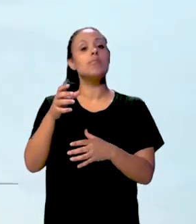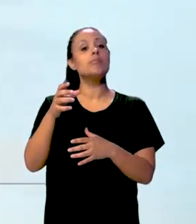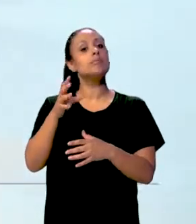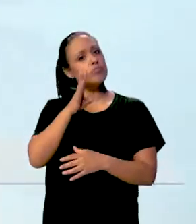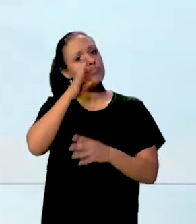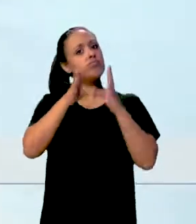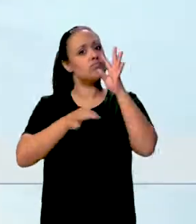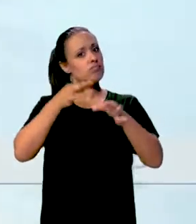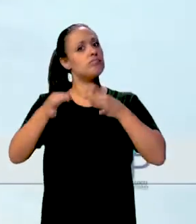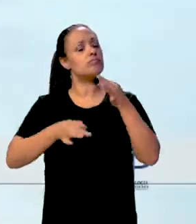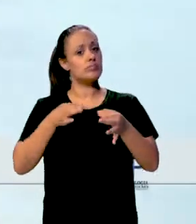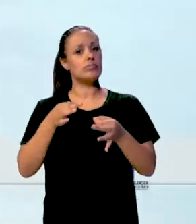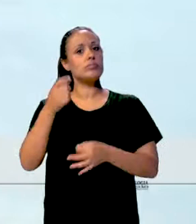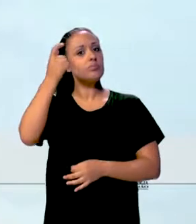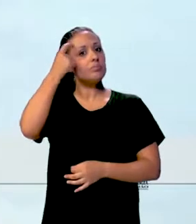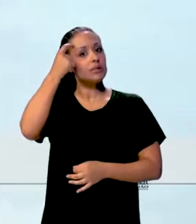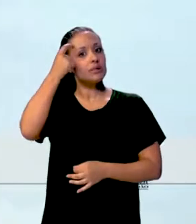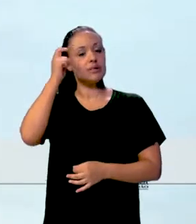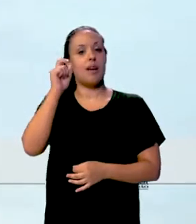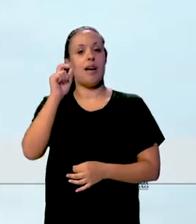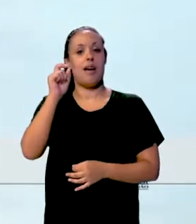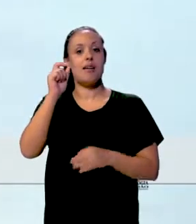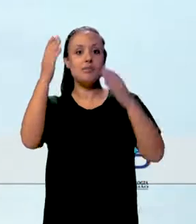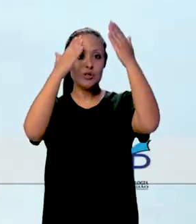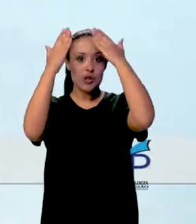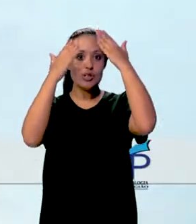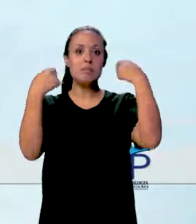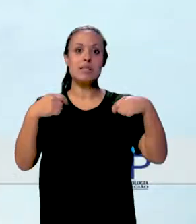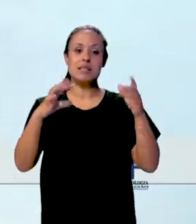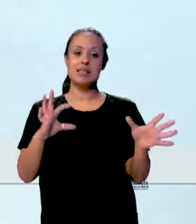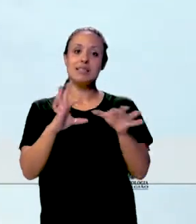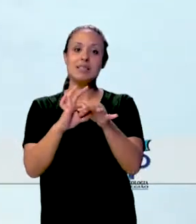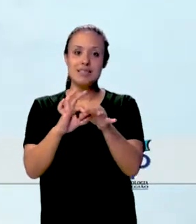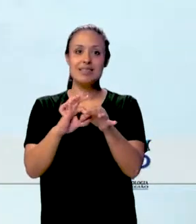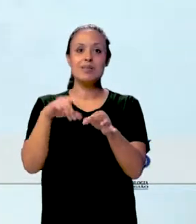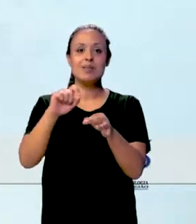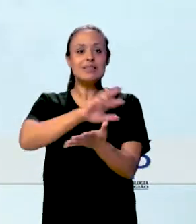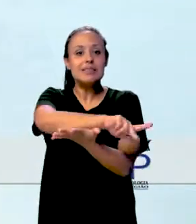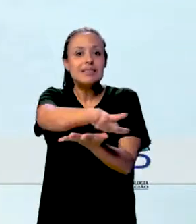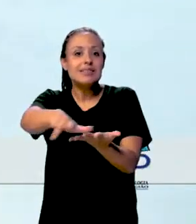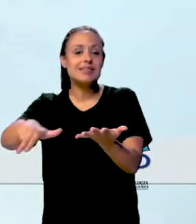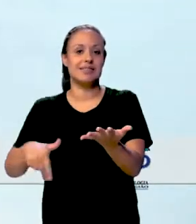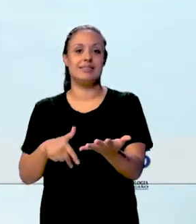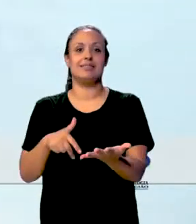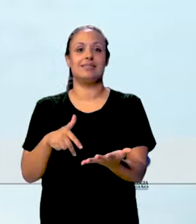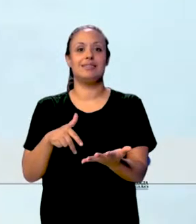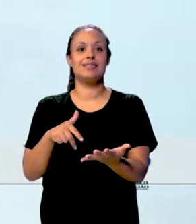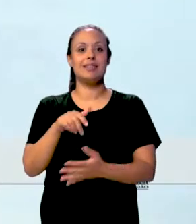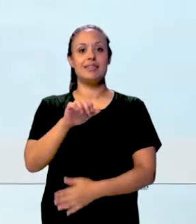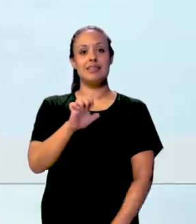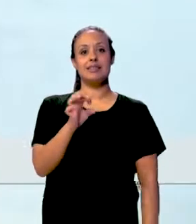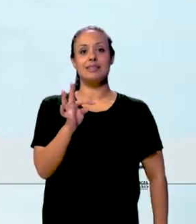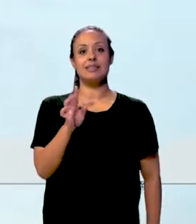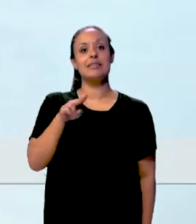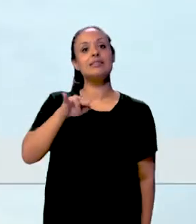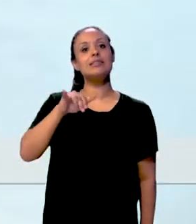uma disciplina que pense a psicologia e as relações étnico-raciais. Essa é uma iniciativa importante porque ela dá